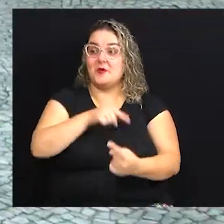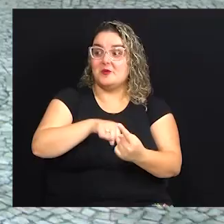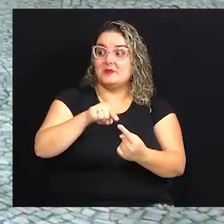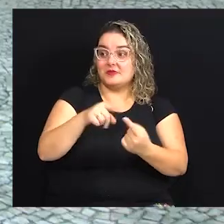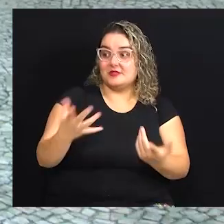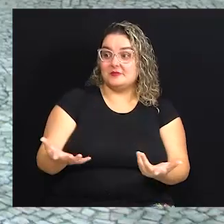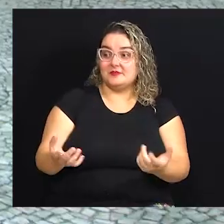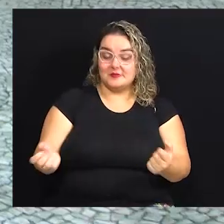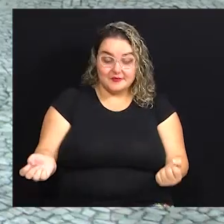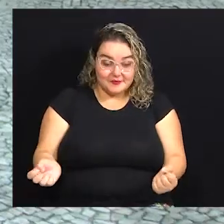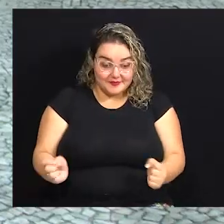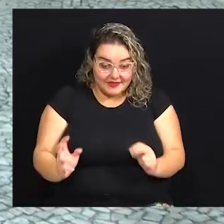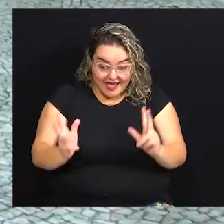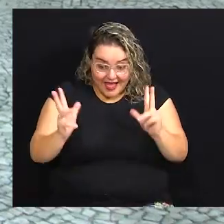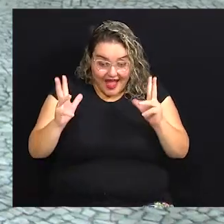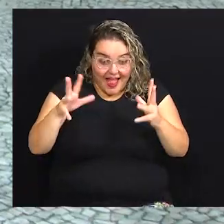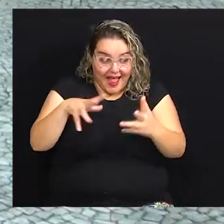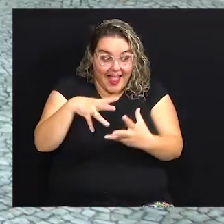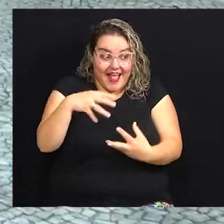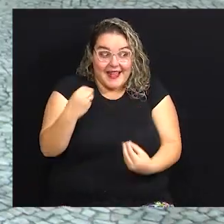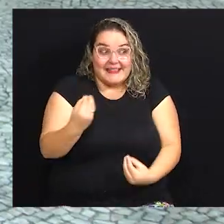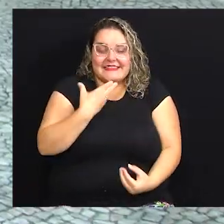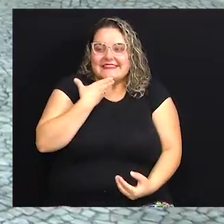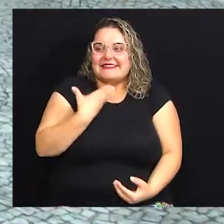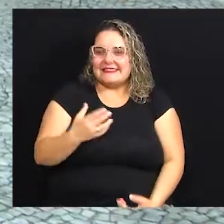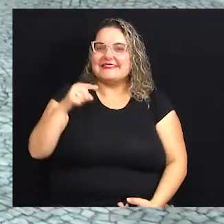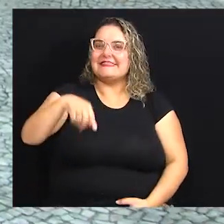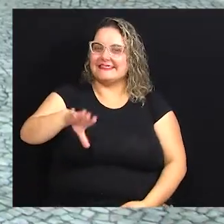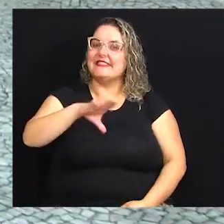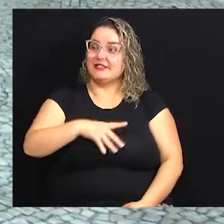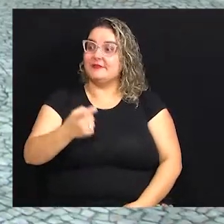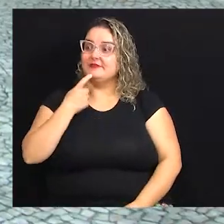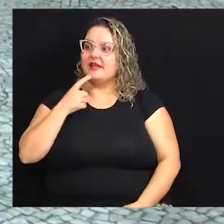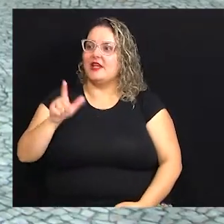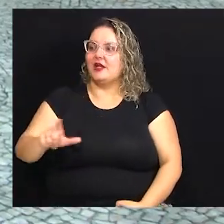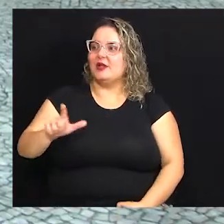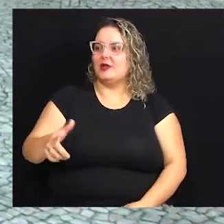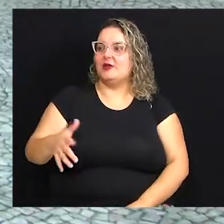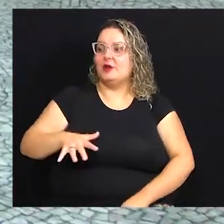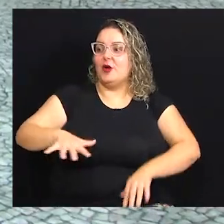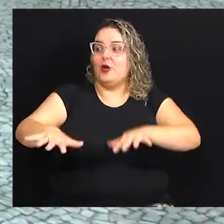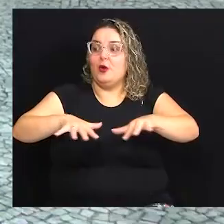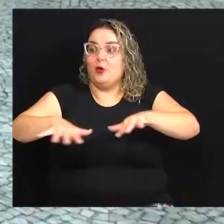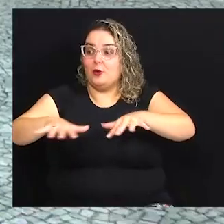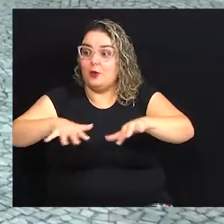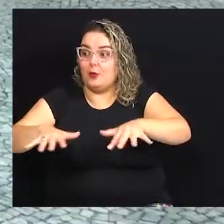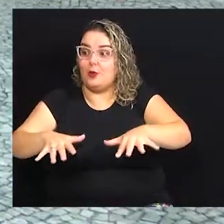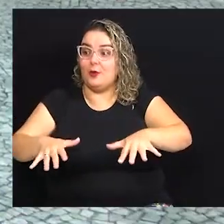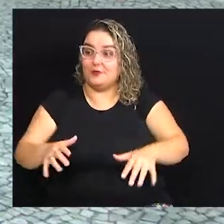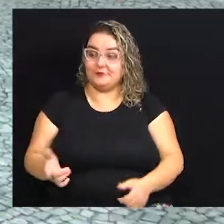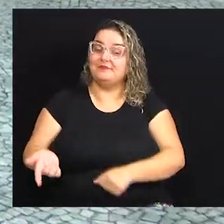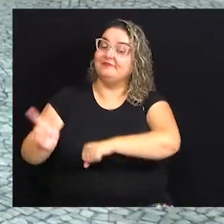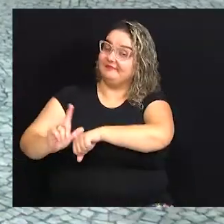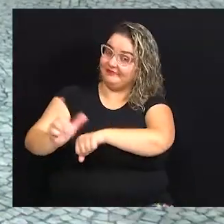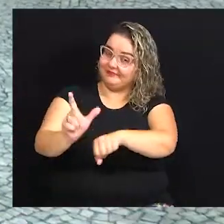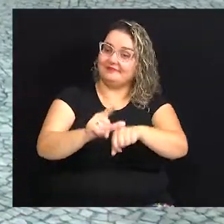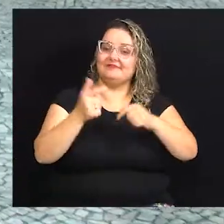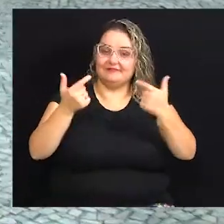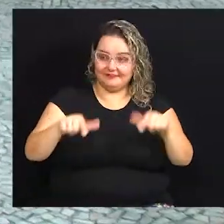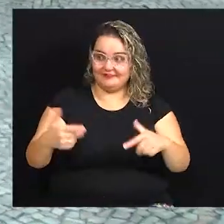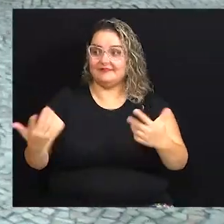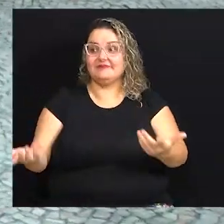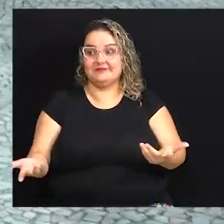objetivo despertar o espírito natalino aqui em Campinas e, claro, movimentar muito o comércio